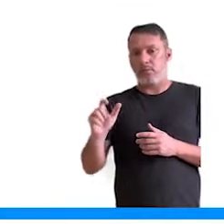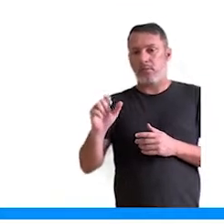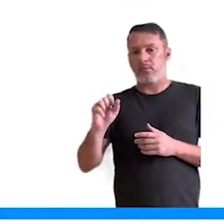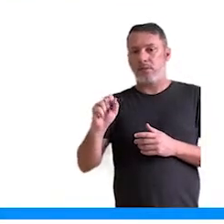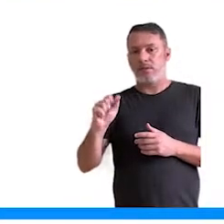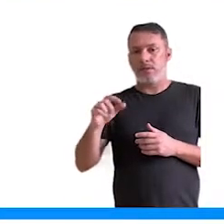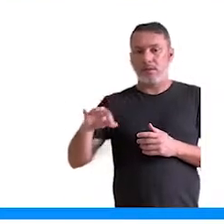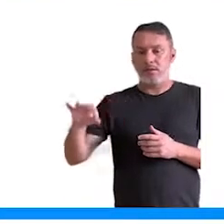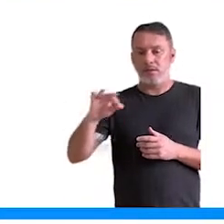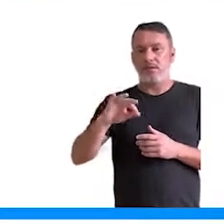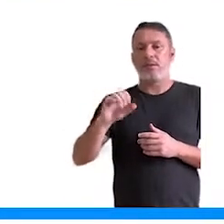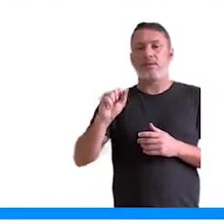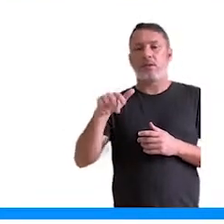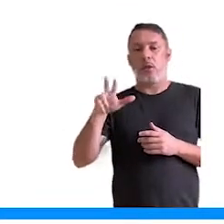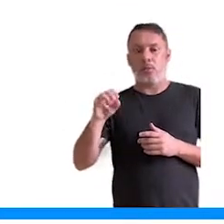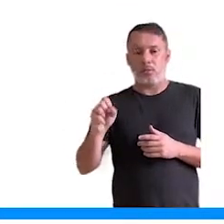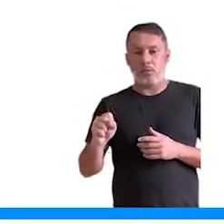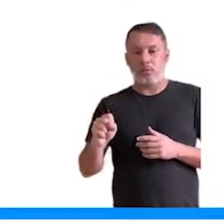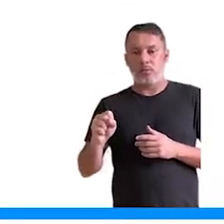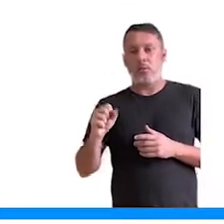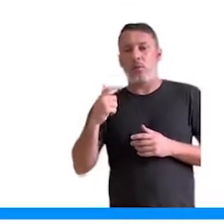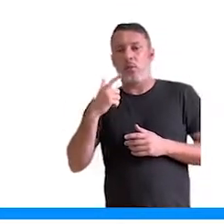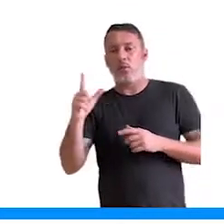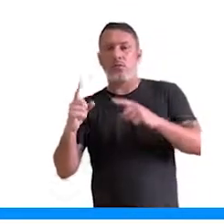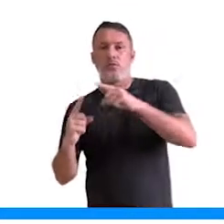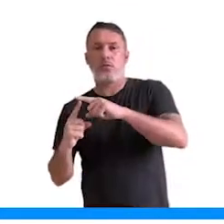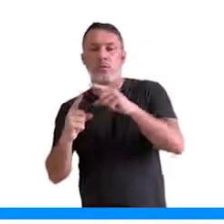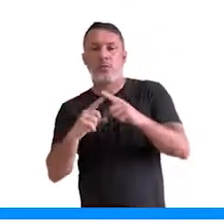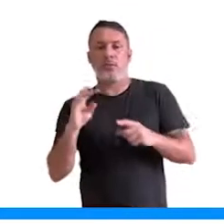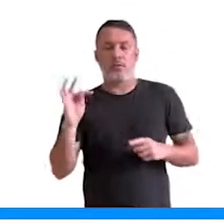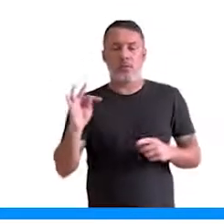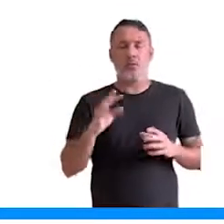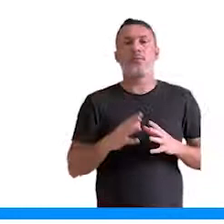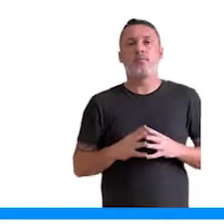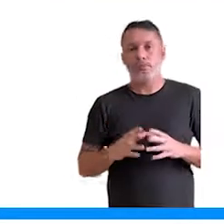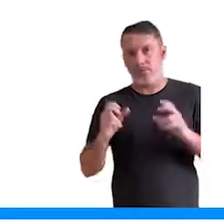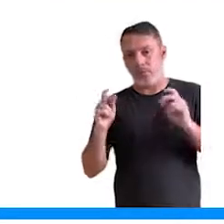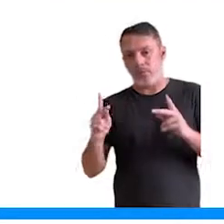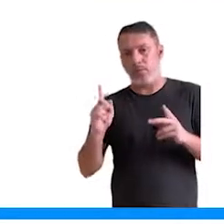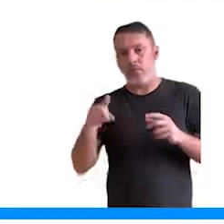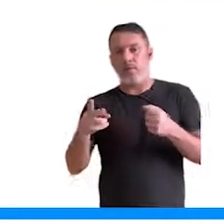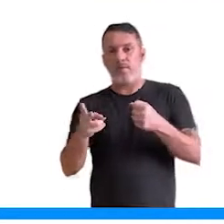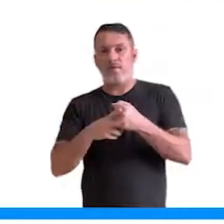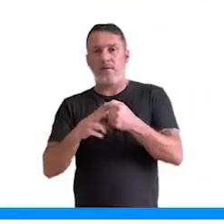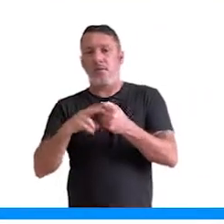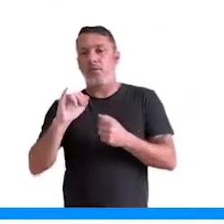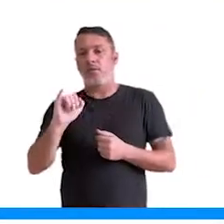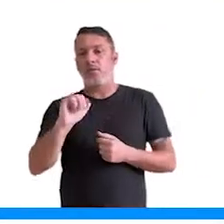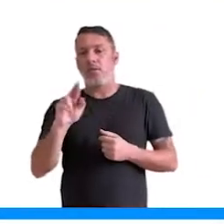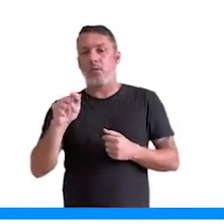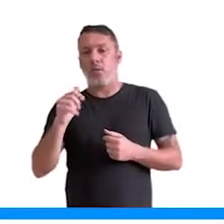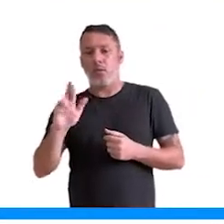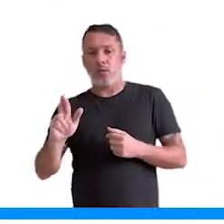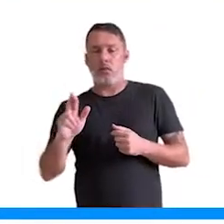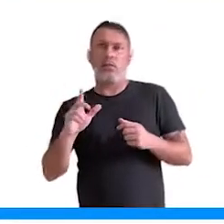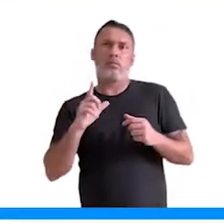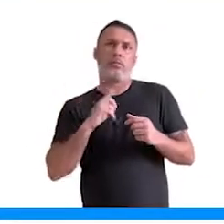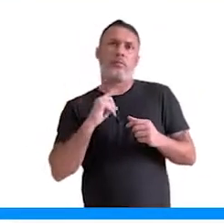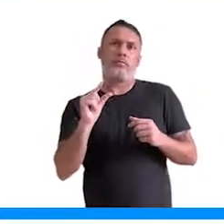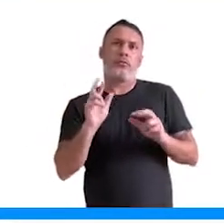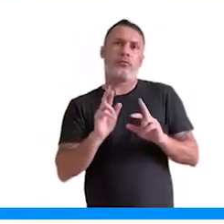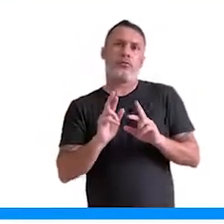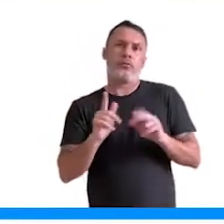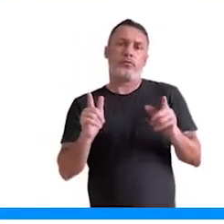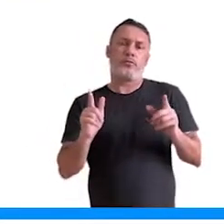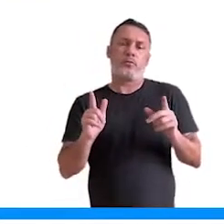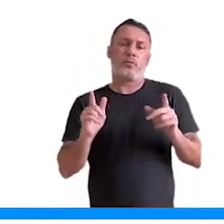usted, salgamos nosotros, salid vosotros e salgan ustedes. Bien? Esses são os verbinhos irregulares. Fica um